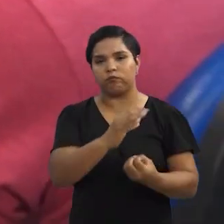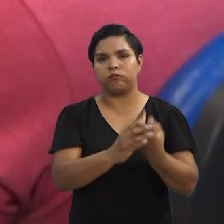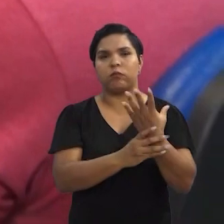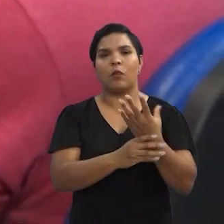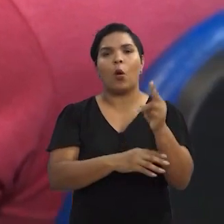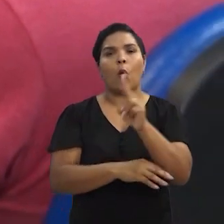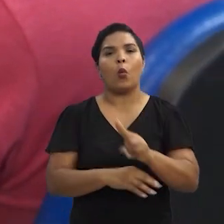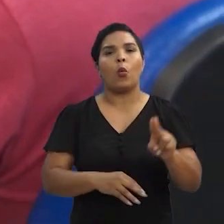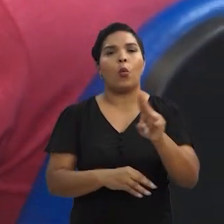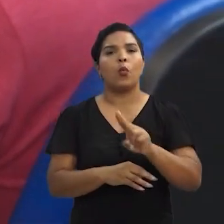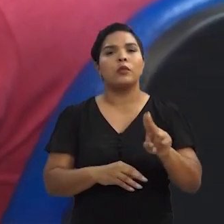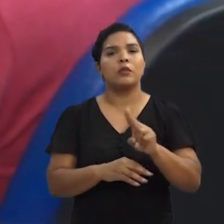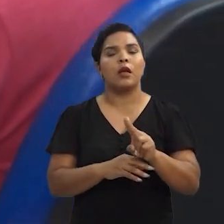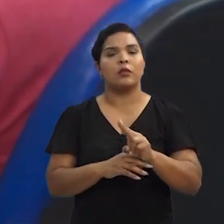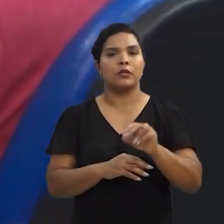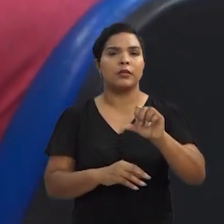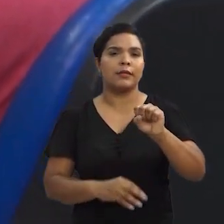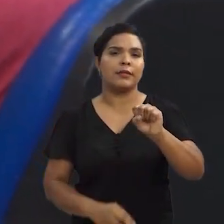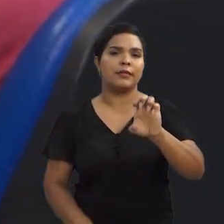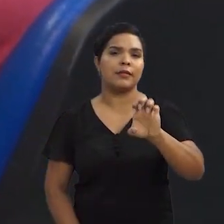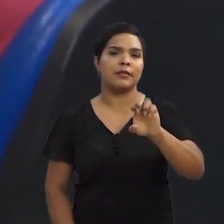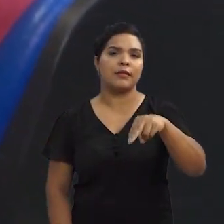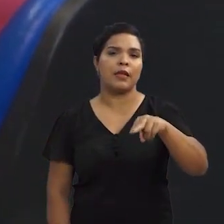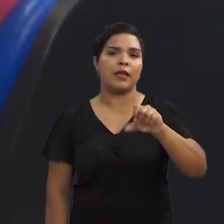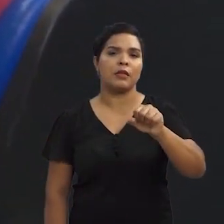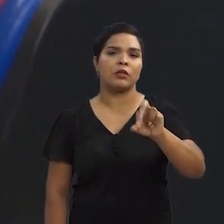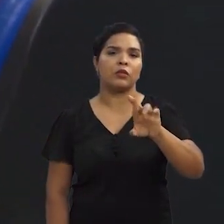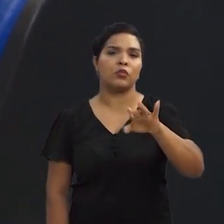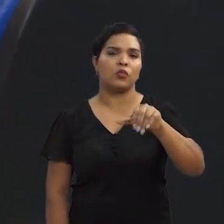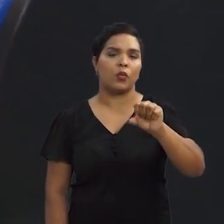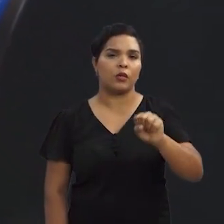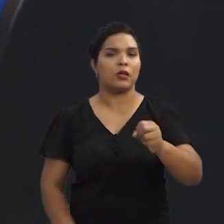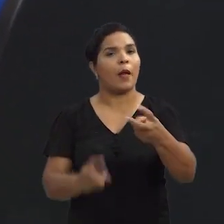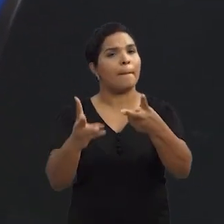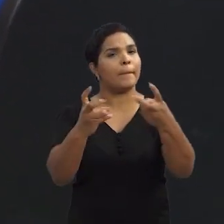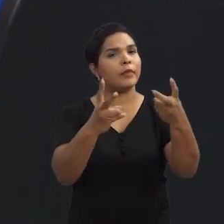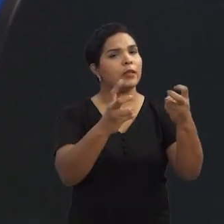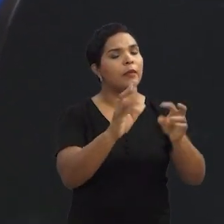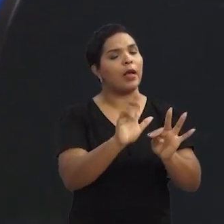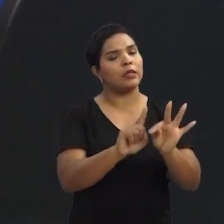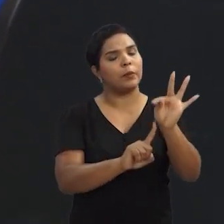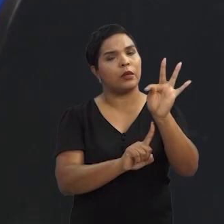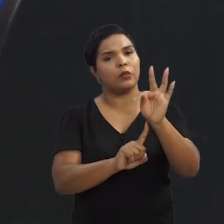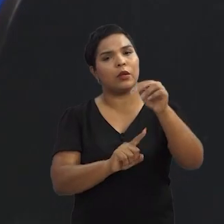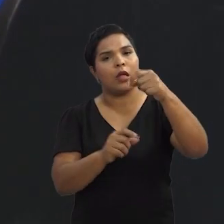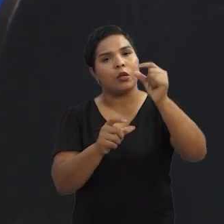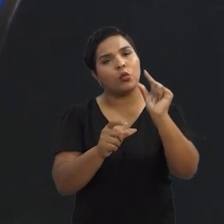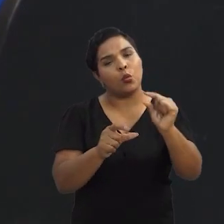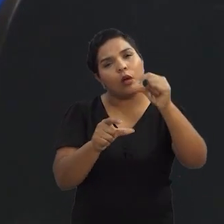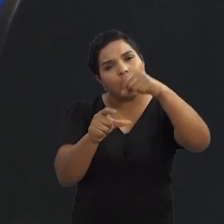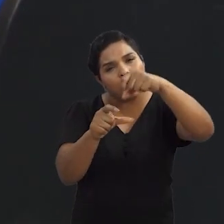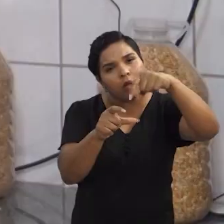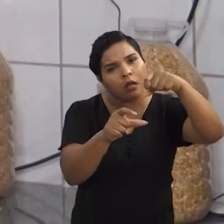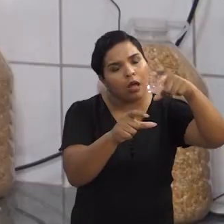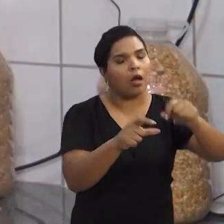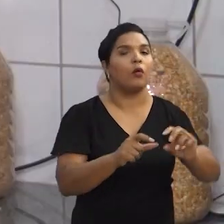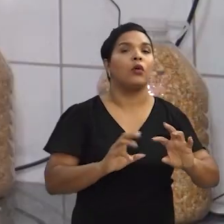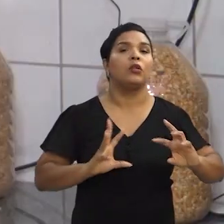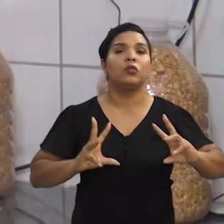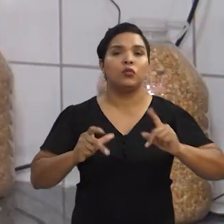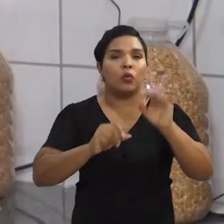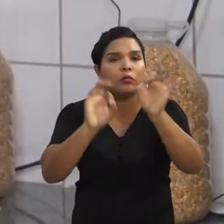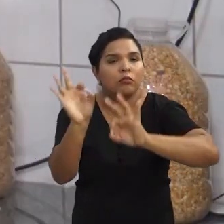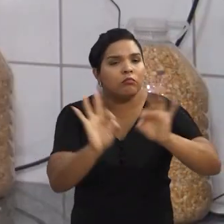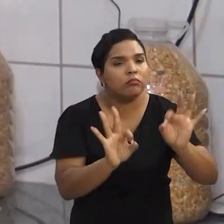desenvolveu, usando sensores embarcados como para detectar temperatura do grão e umidade. Ele foi